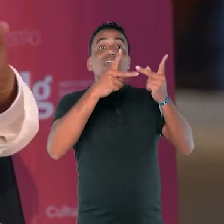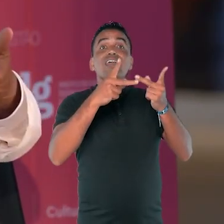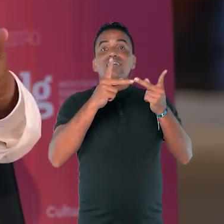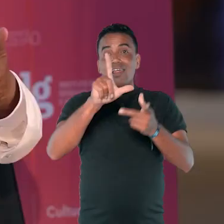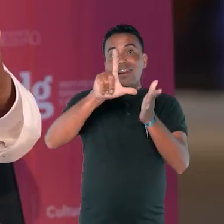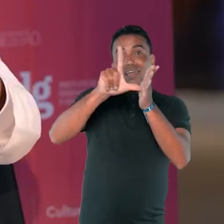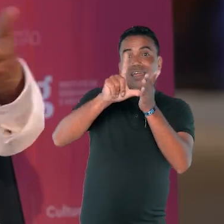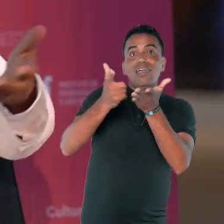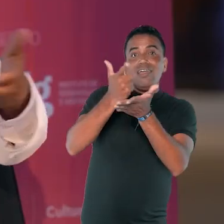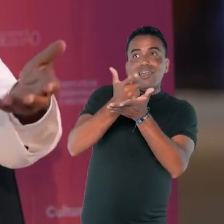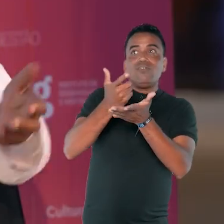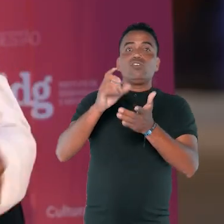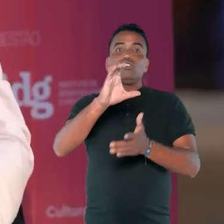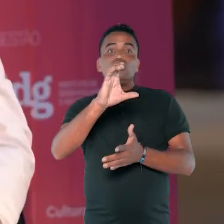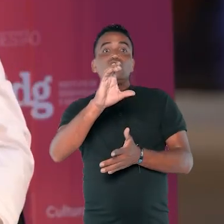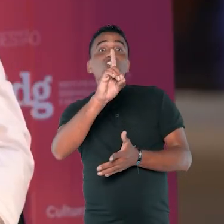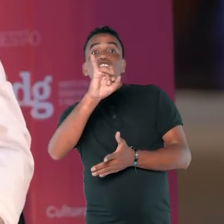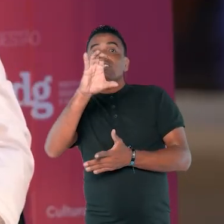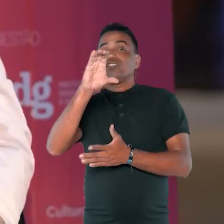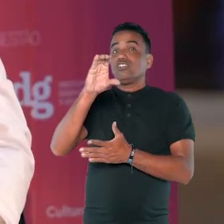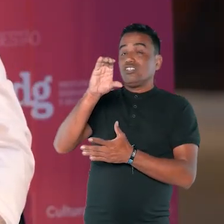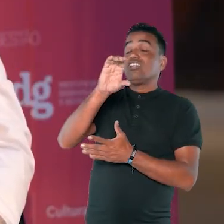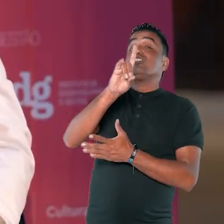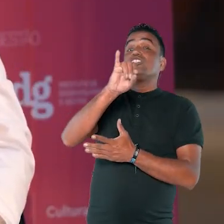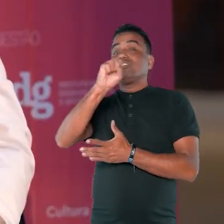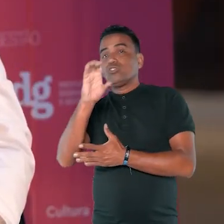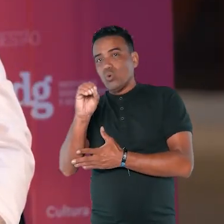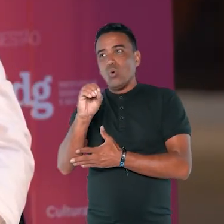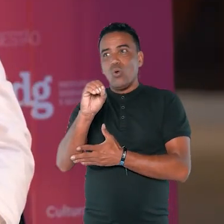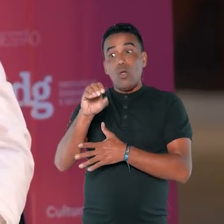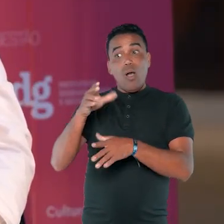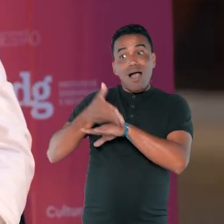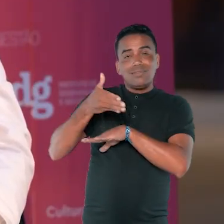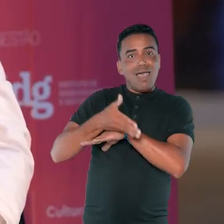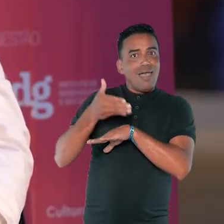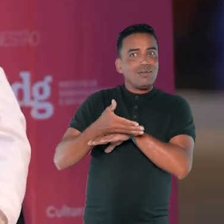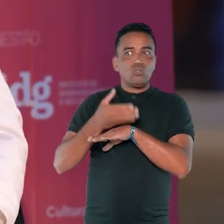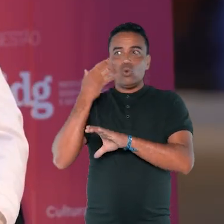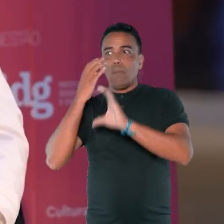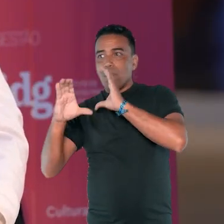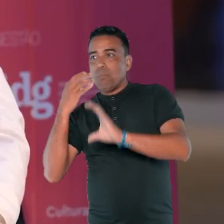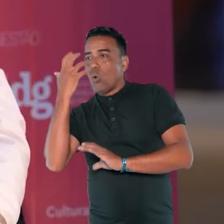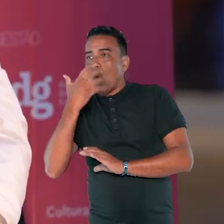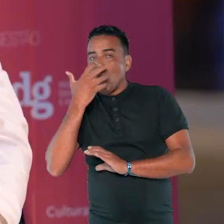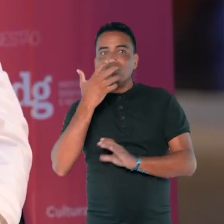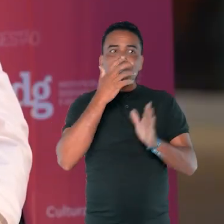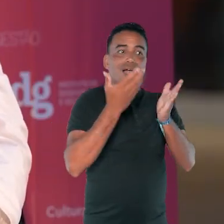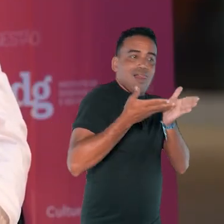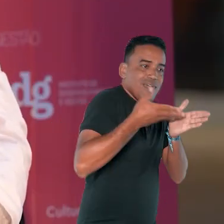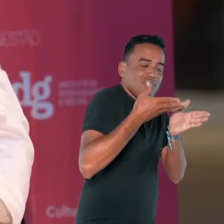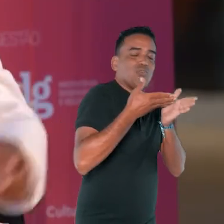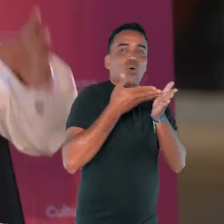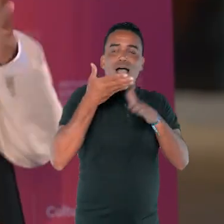acesso a esse tipo de produção, me estimula muito. Mas eu não limitaria, né,